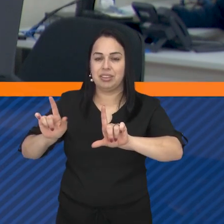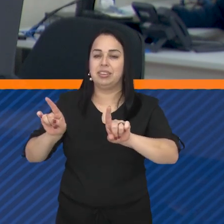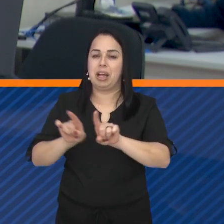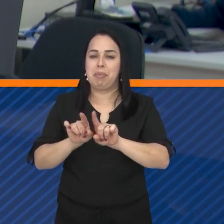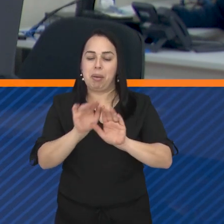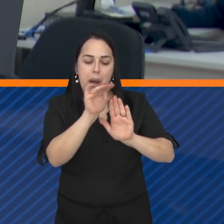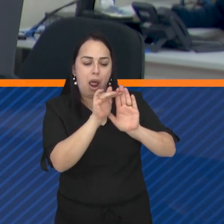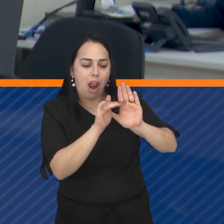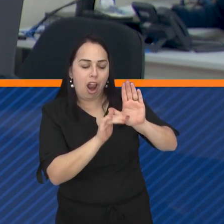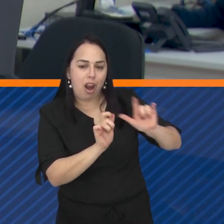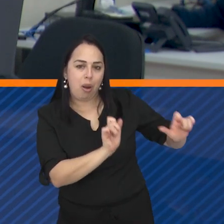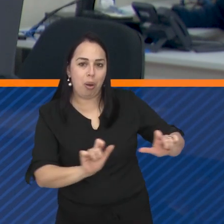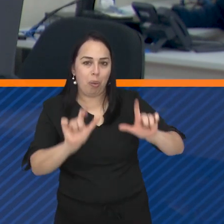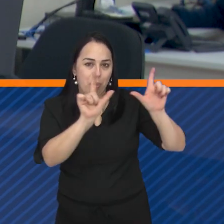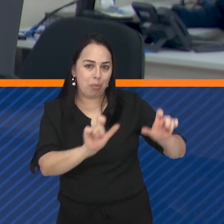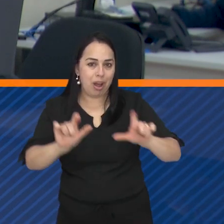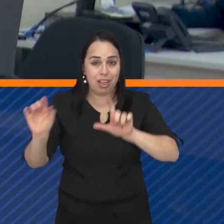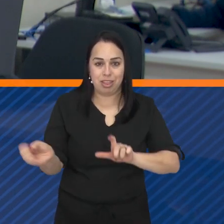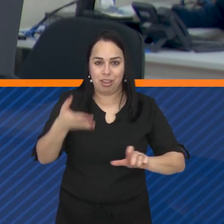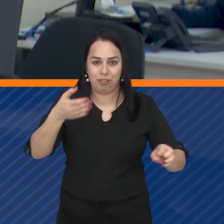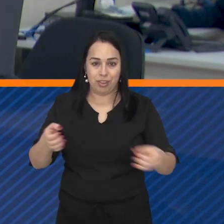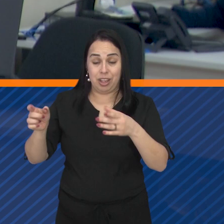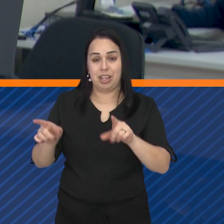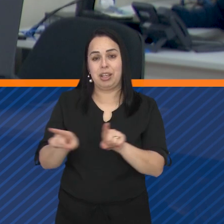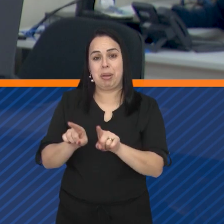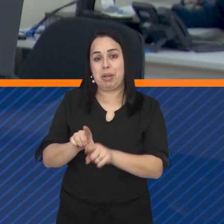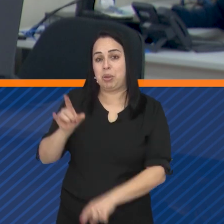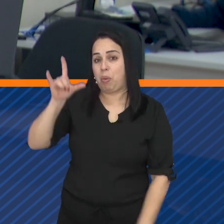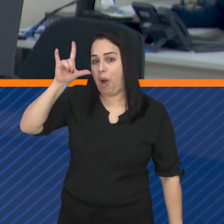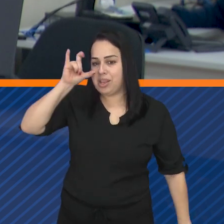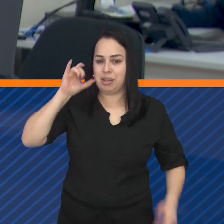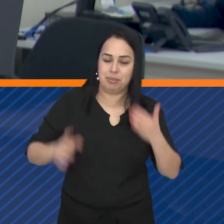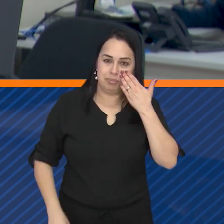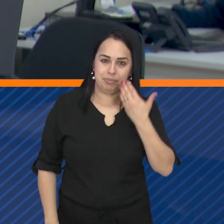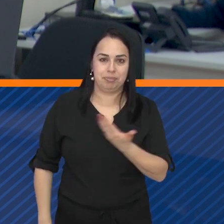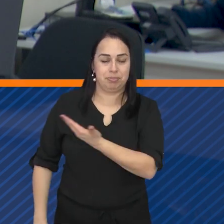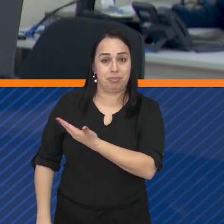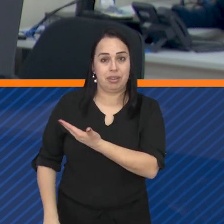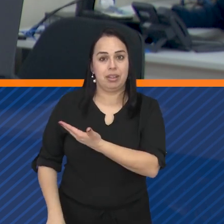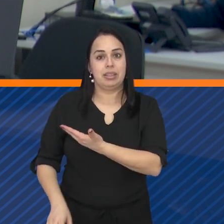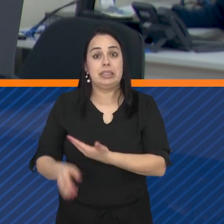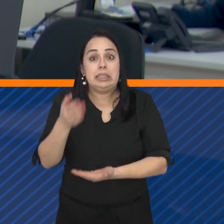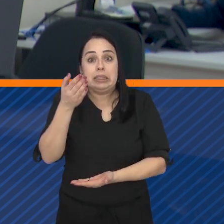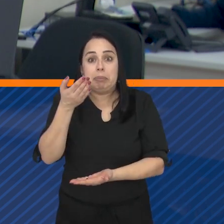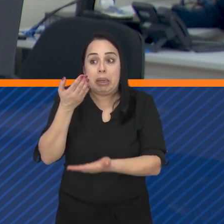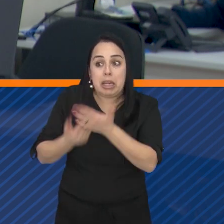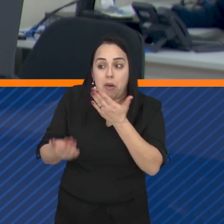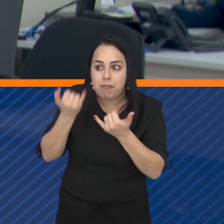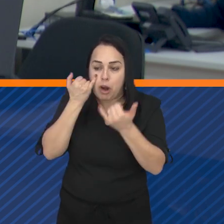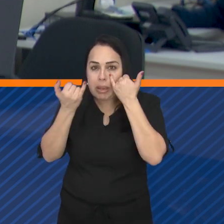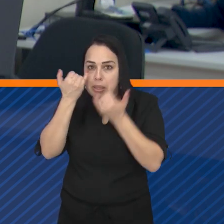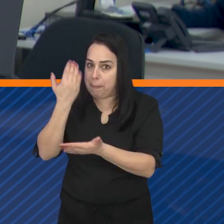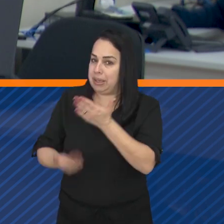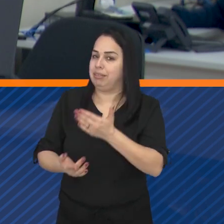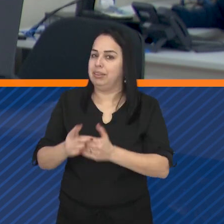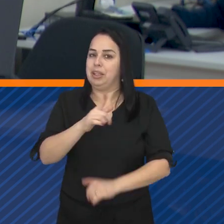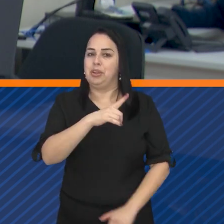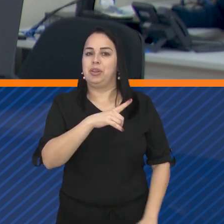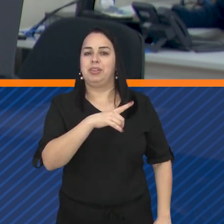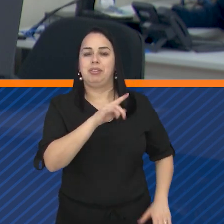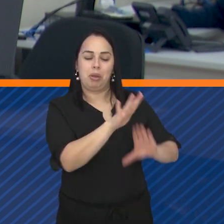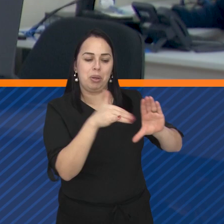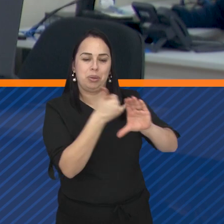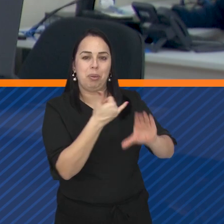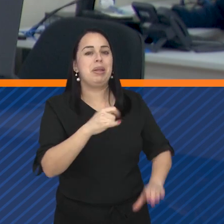acompanhe todos os nossos programas e novidades no nosso Instagram, o @TV Câmara SJC. E se perdeu alguma informação,